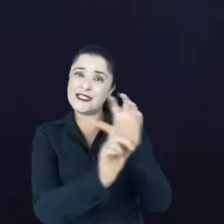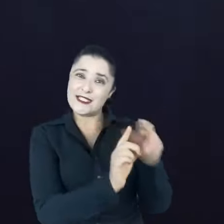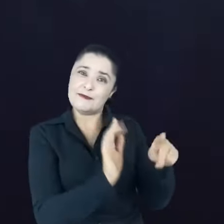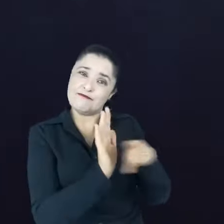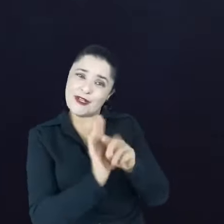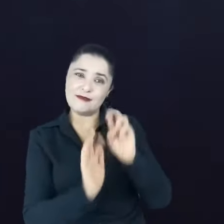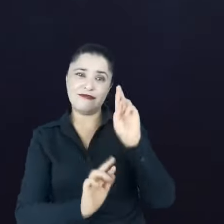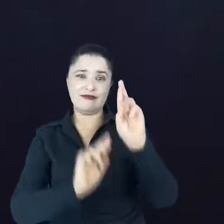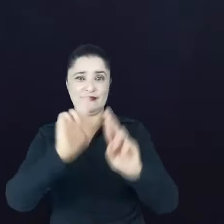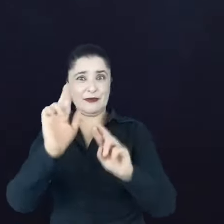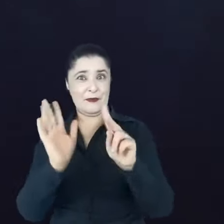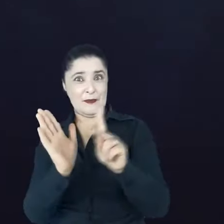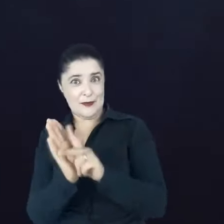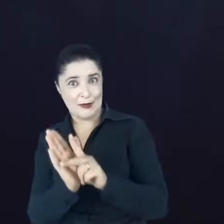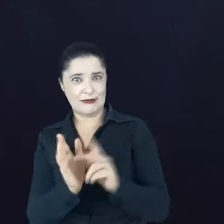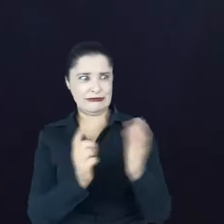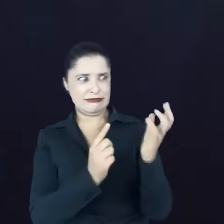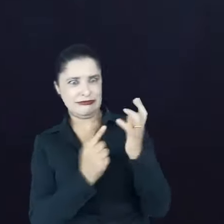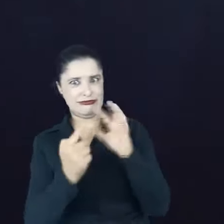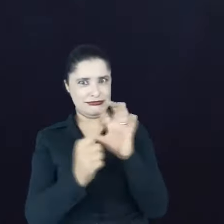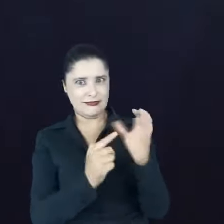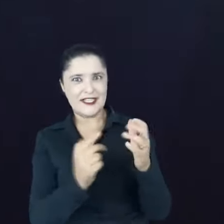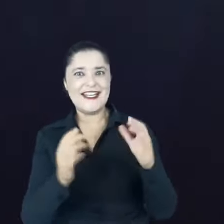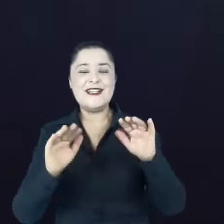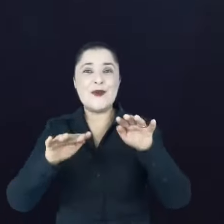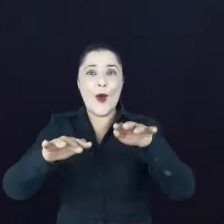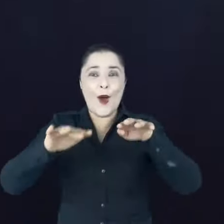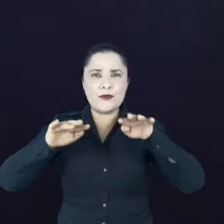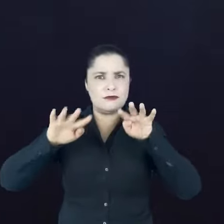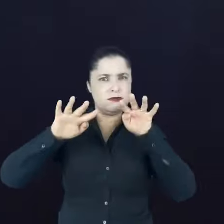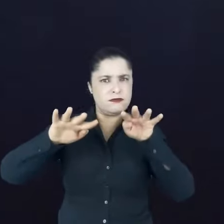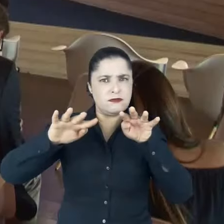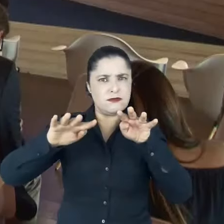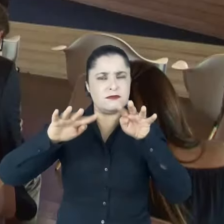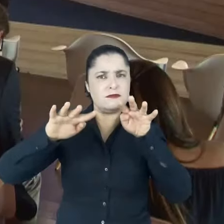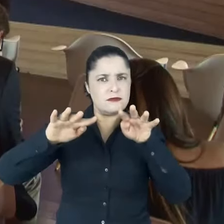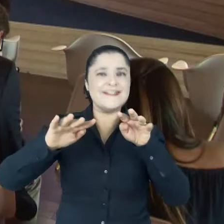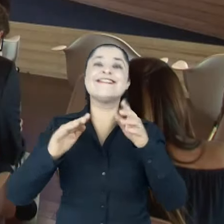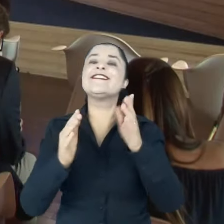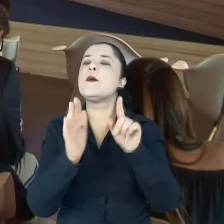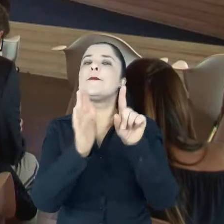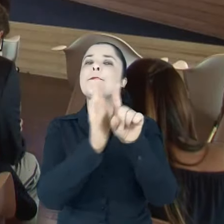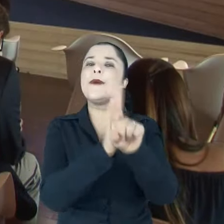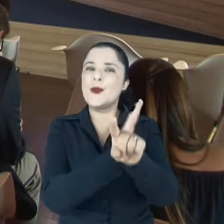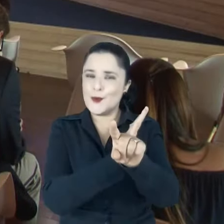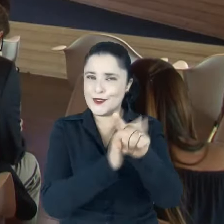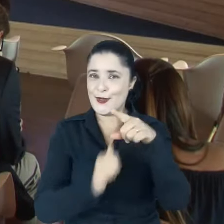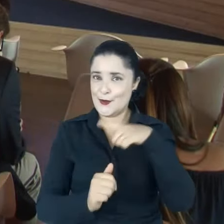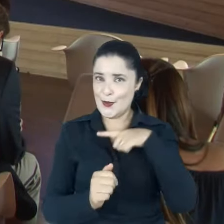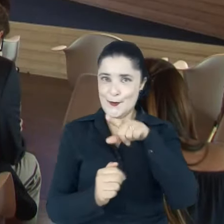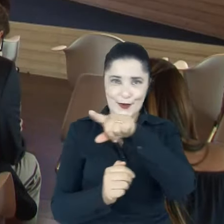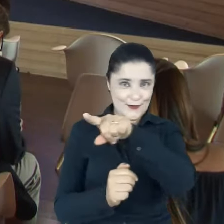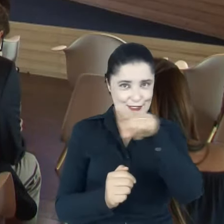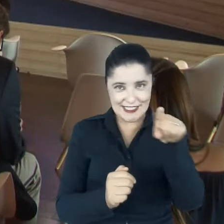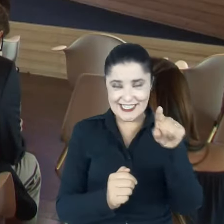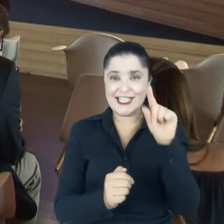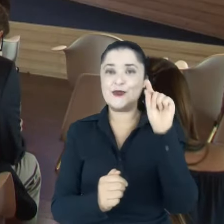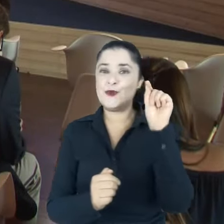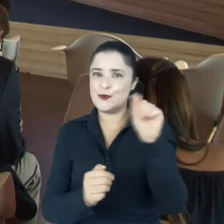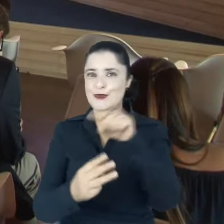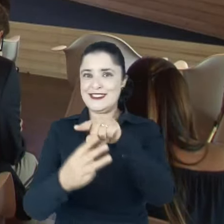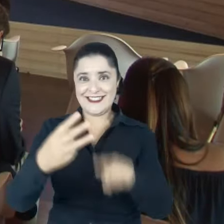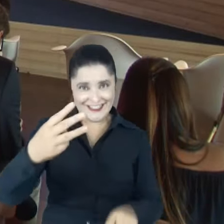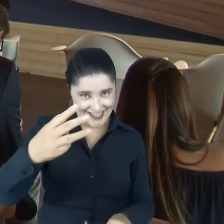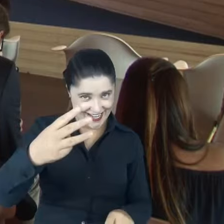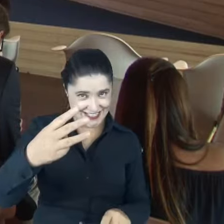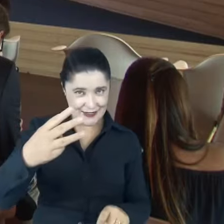shareholders, dessa audiência aqui incrível ouvindo vocês. Então, a pergunta que eu tenho para vocês, para os três, tá? É um pouquinho falar